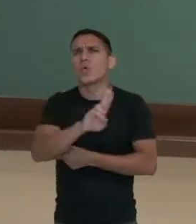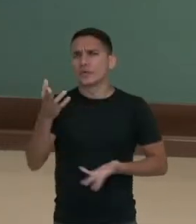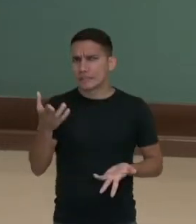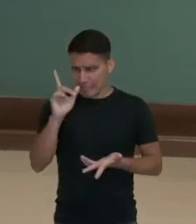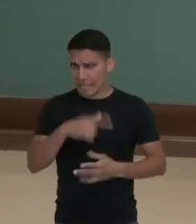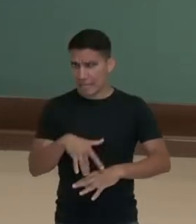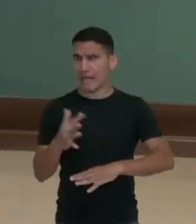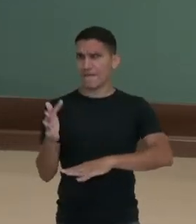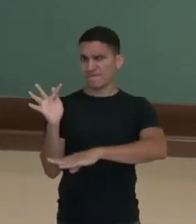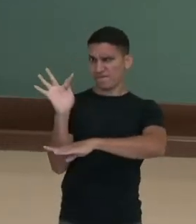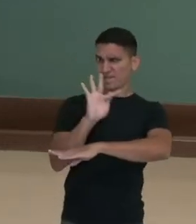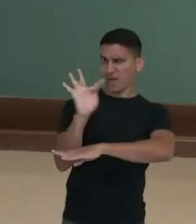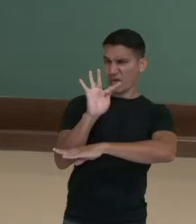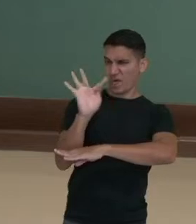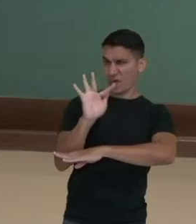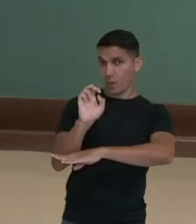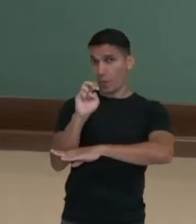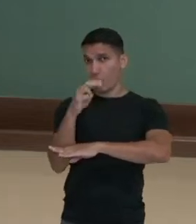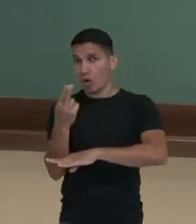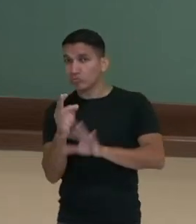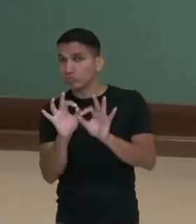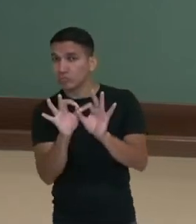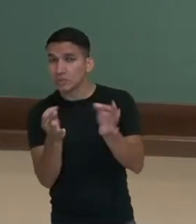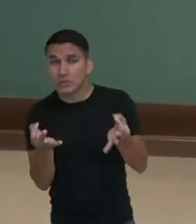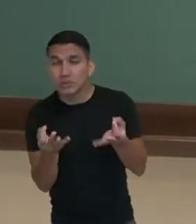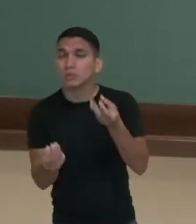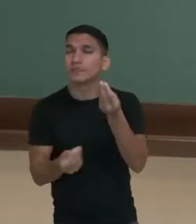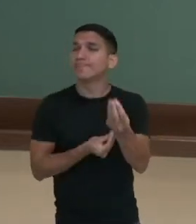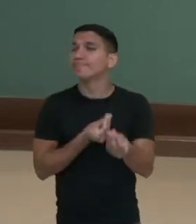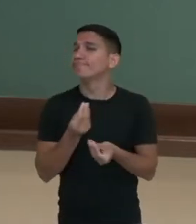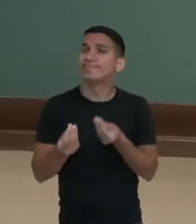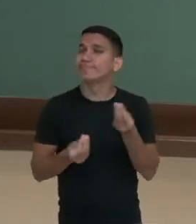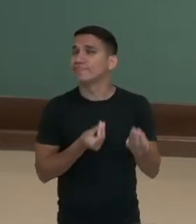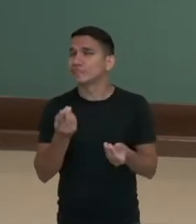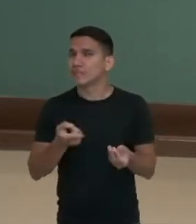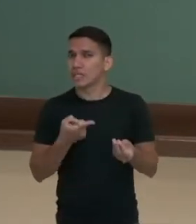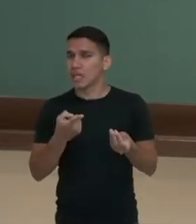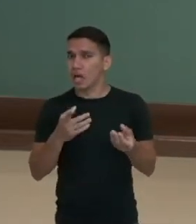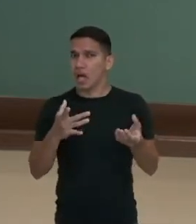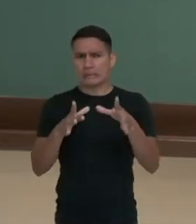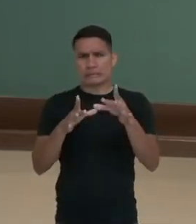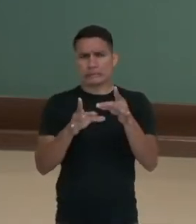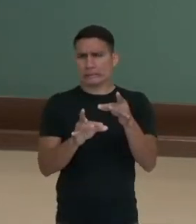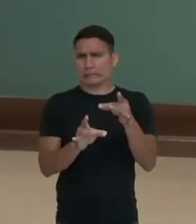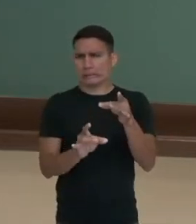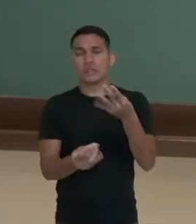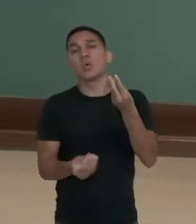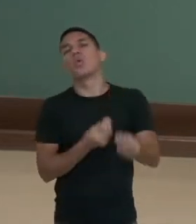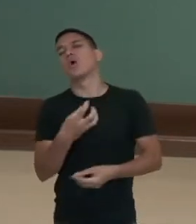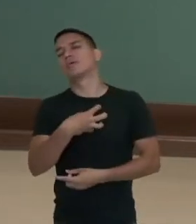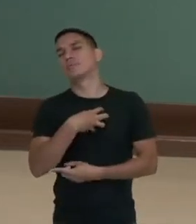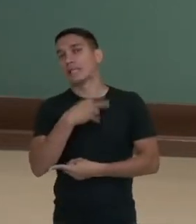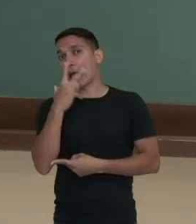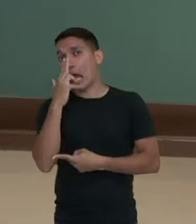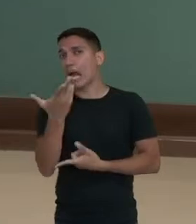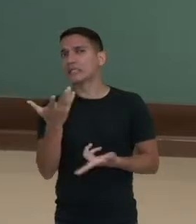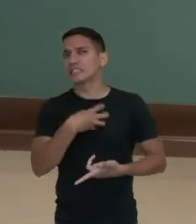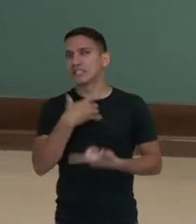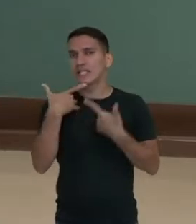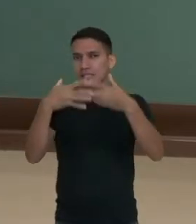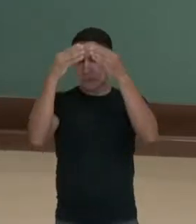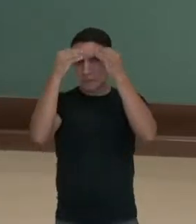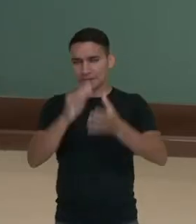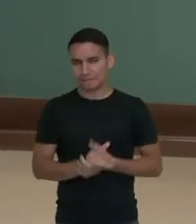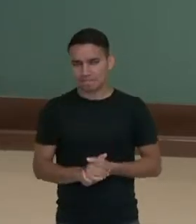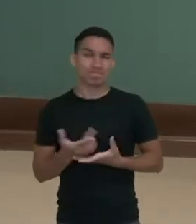linguagem formal? É uma linguagem simples? É uma linguagem complexa? Como será que é essa linguagem?